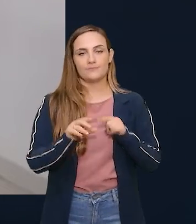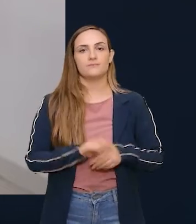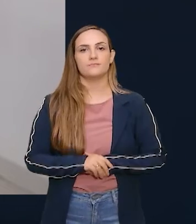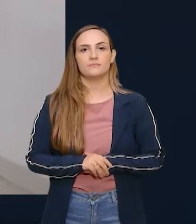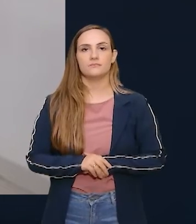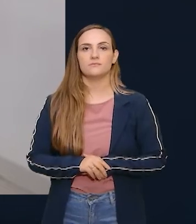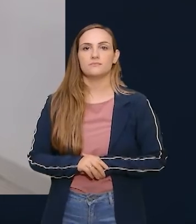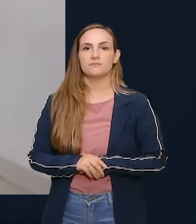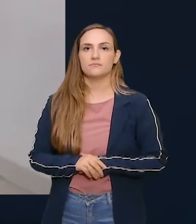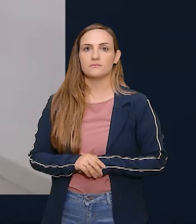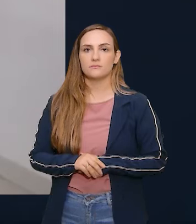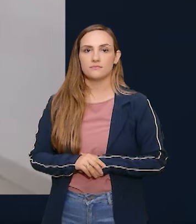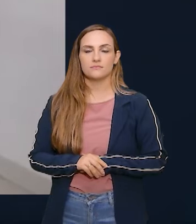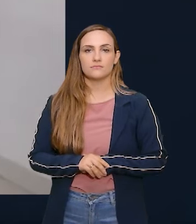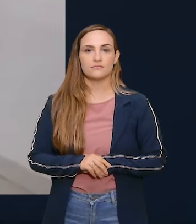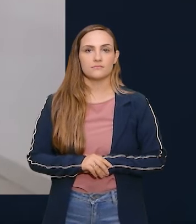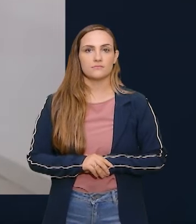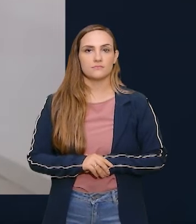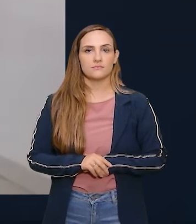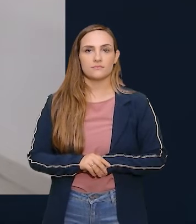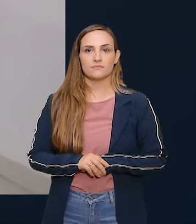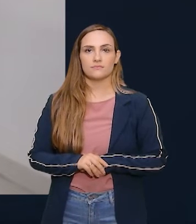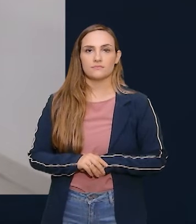Óbvio. Vamos lá.